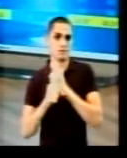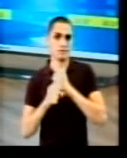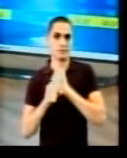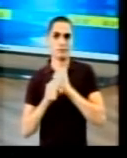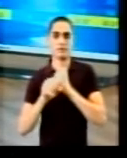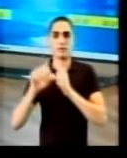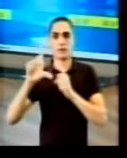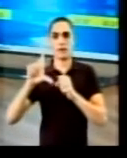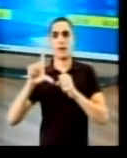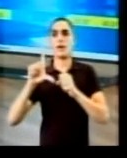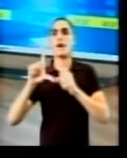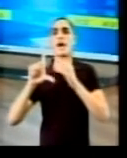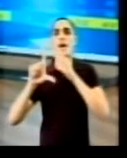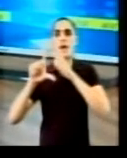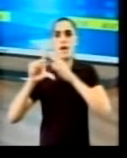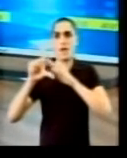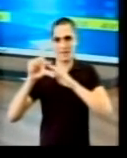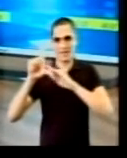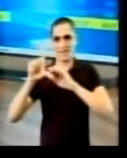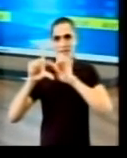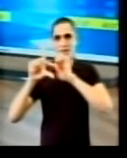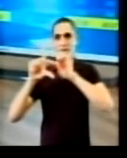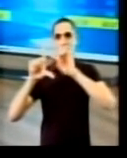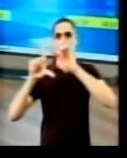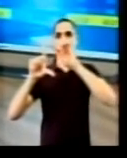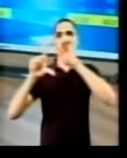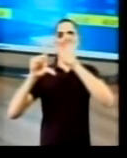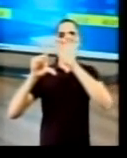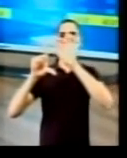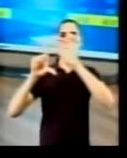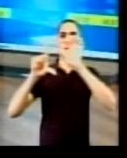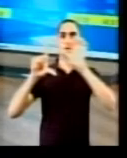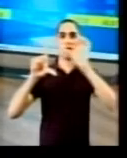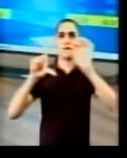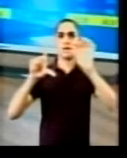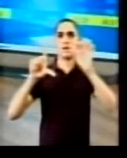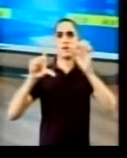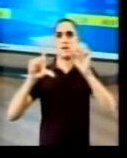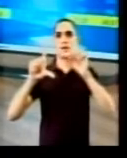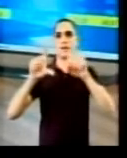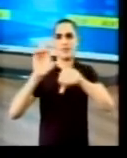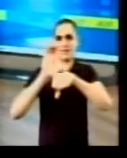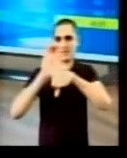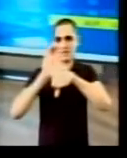aqui, são as mortes que ocorreram